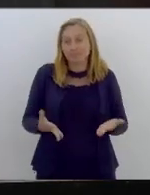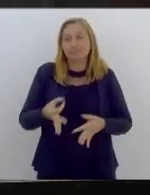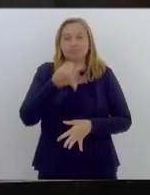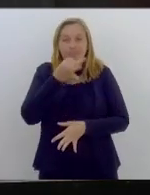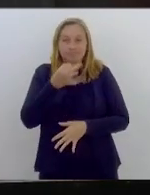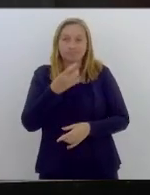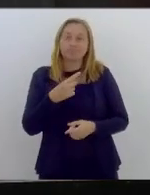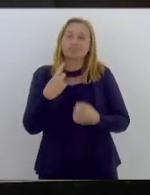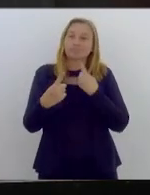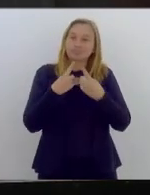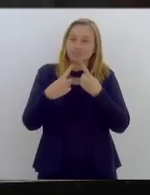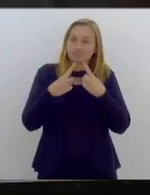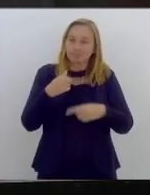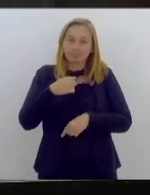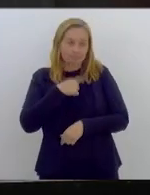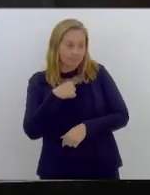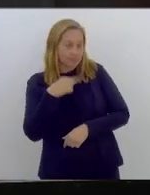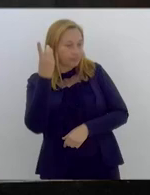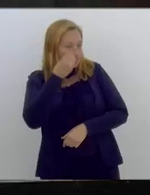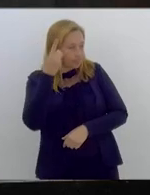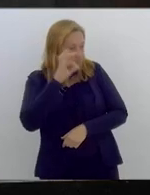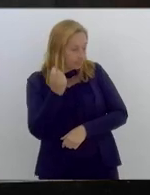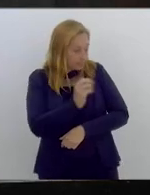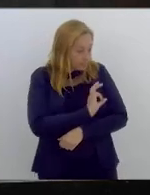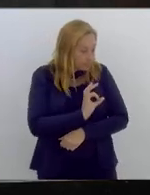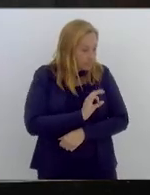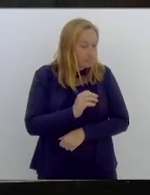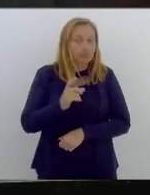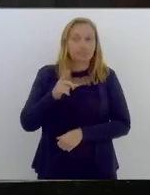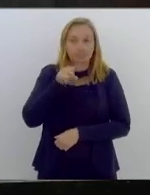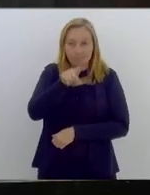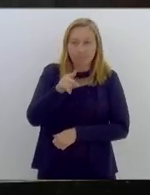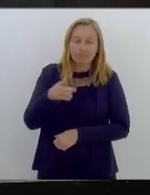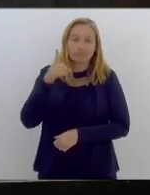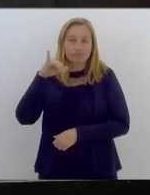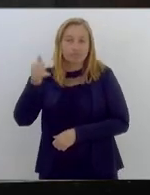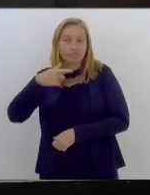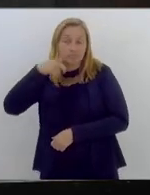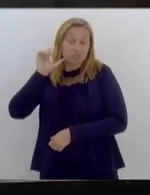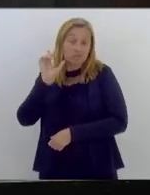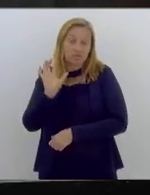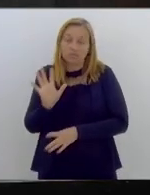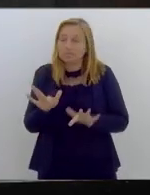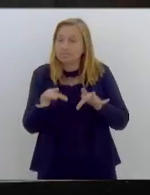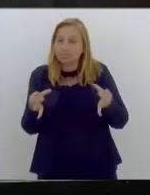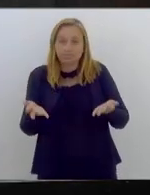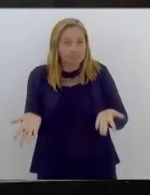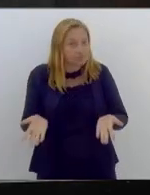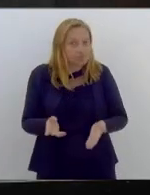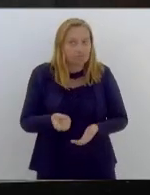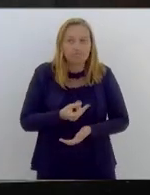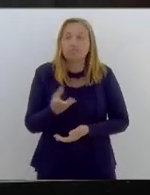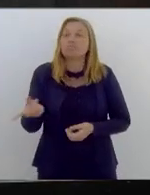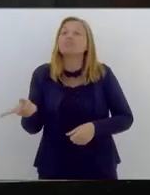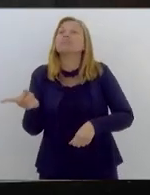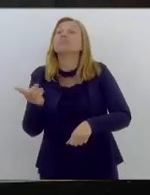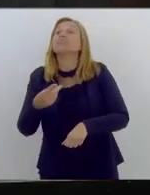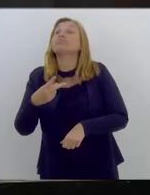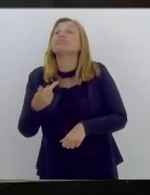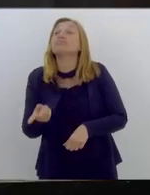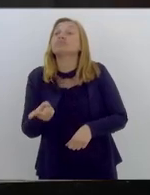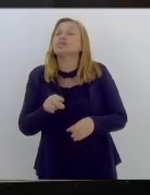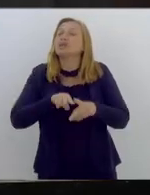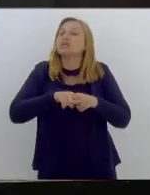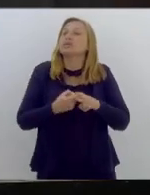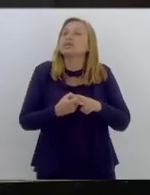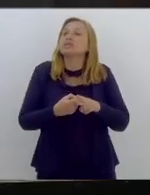nós discutimos, eu, você, a deputada Marta Rocha, no dia de ontem, é absolutamente coerente. Quanto deu ele de